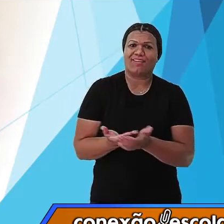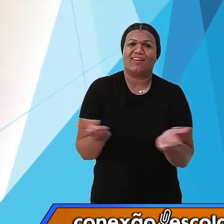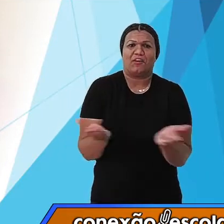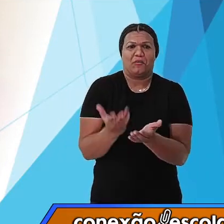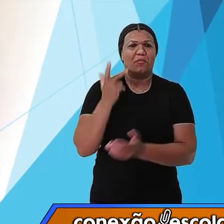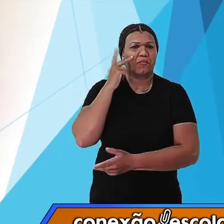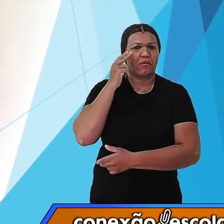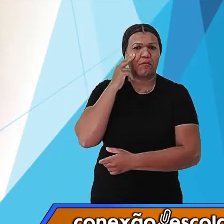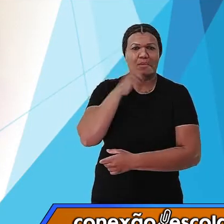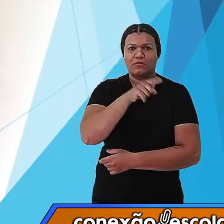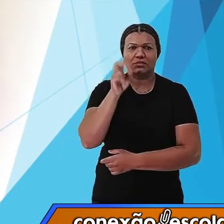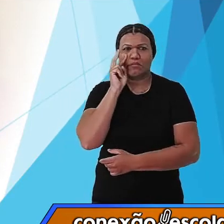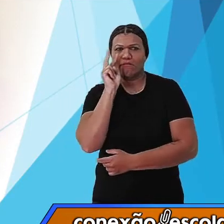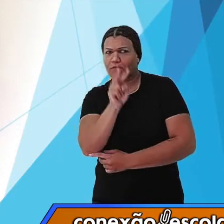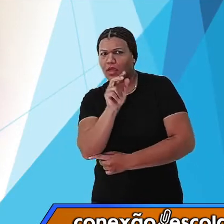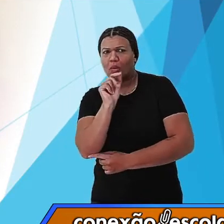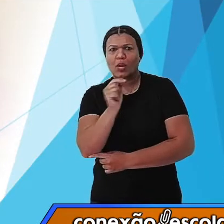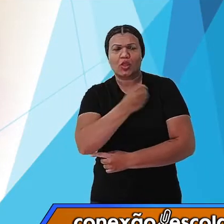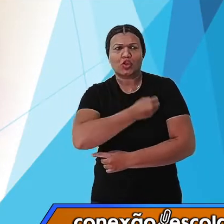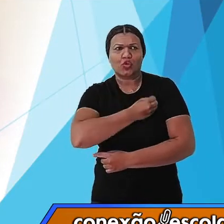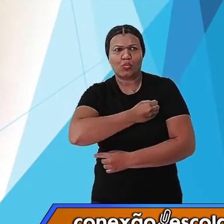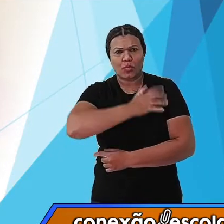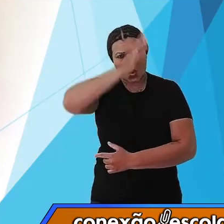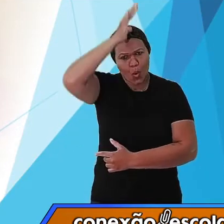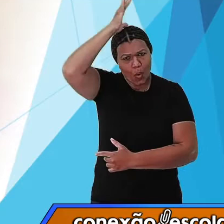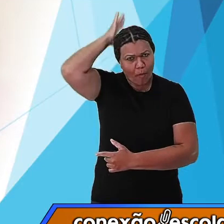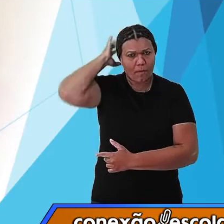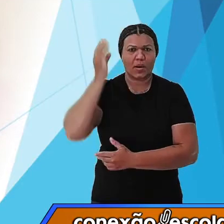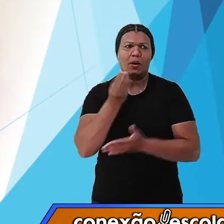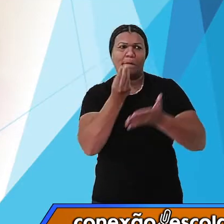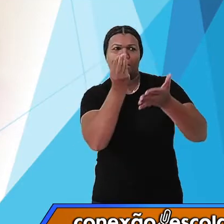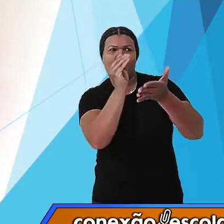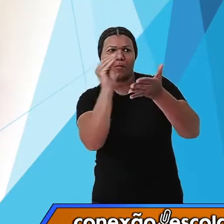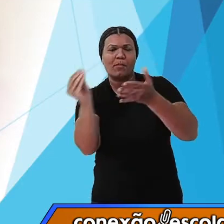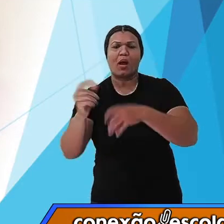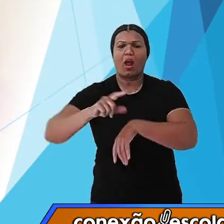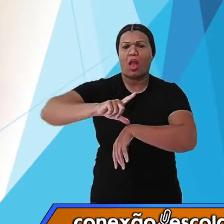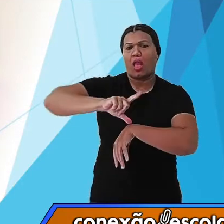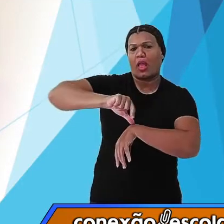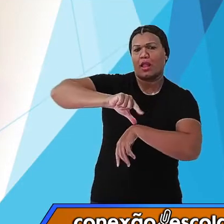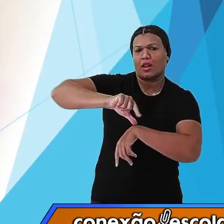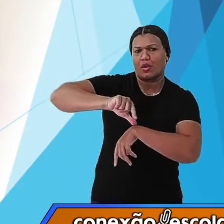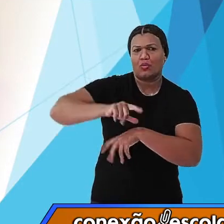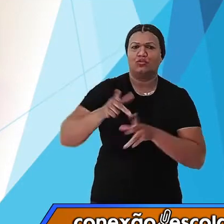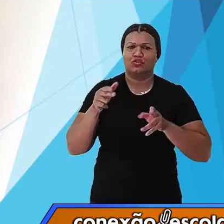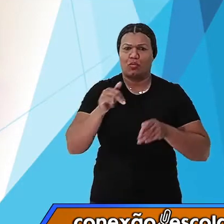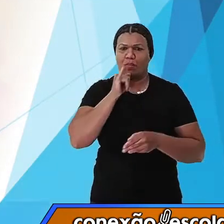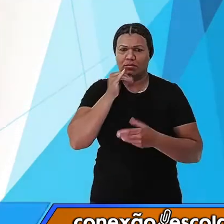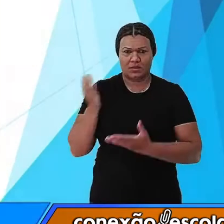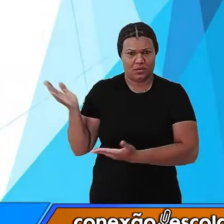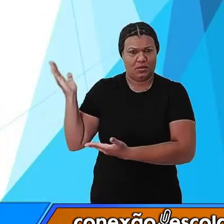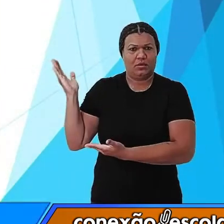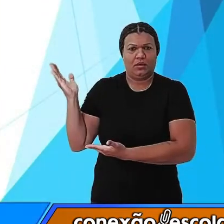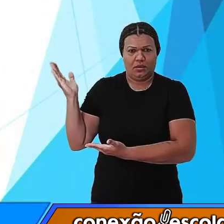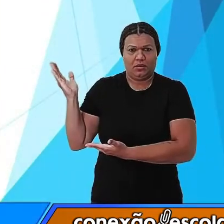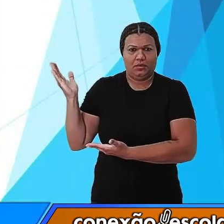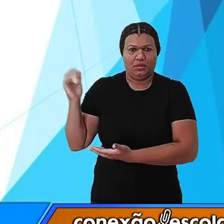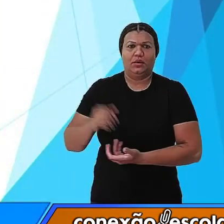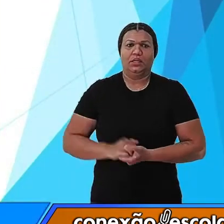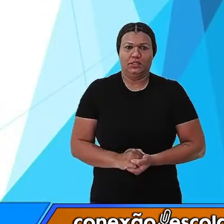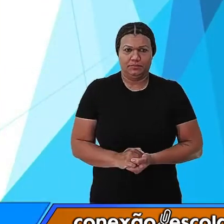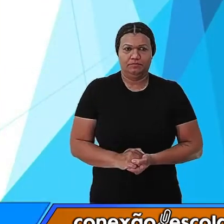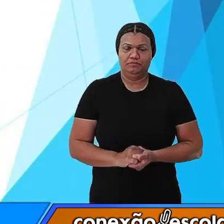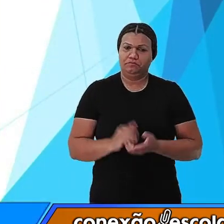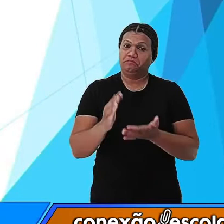você ver os algarismos romanos, por exemplo, em marcadores de relógio, como estão apresentados aí na imagem,